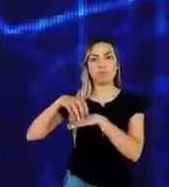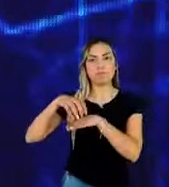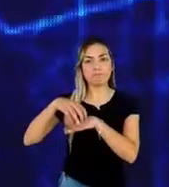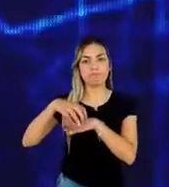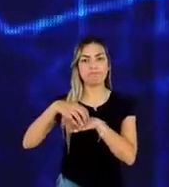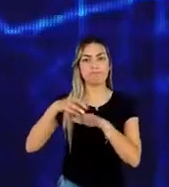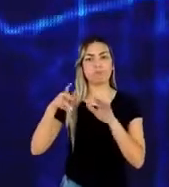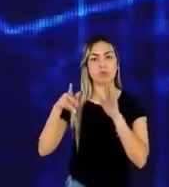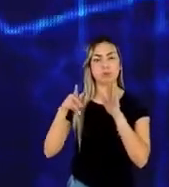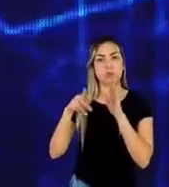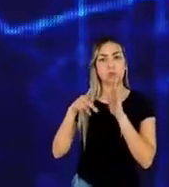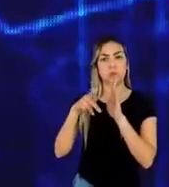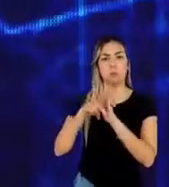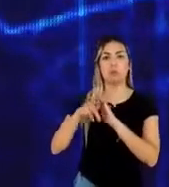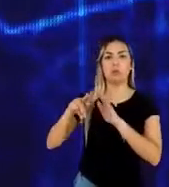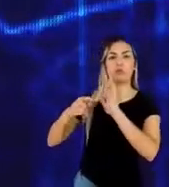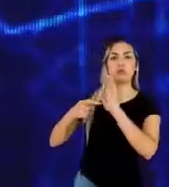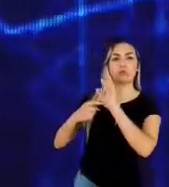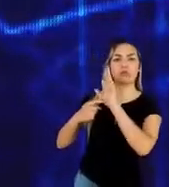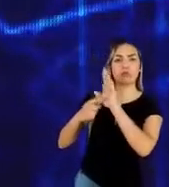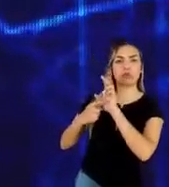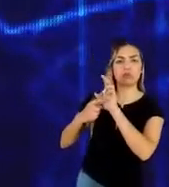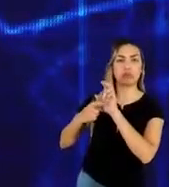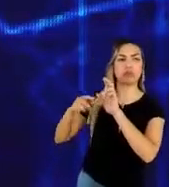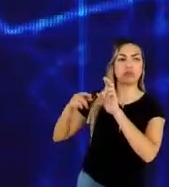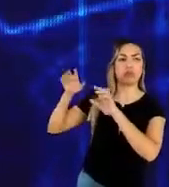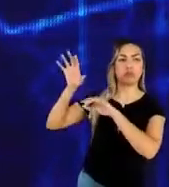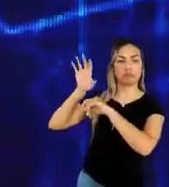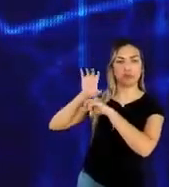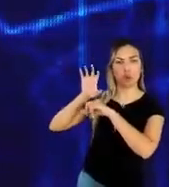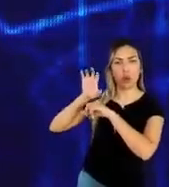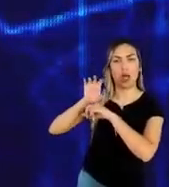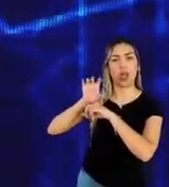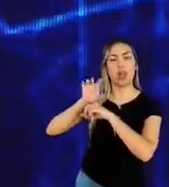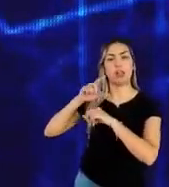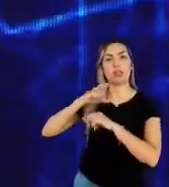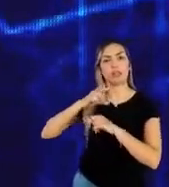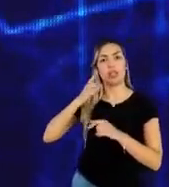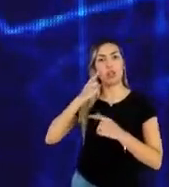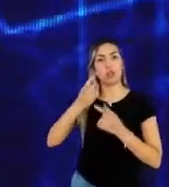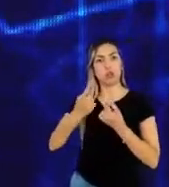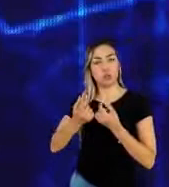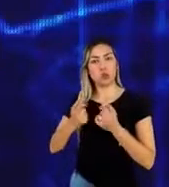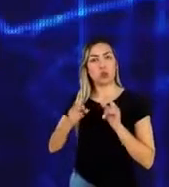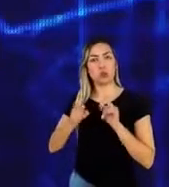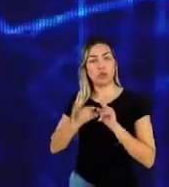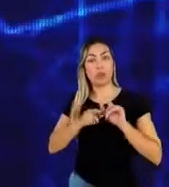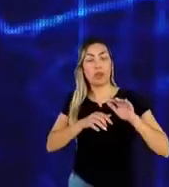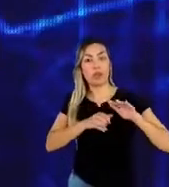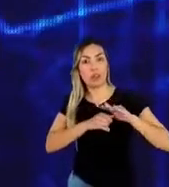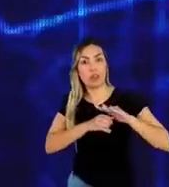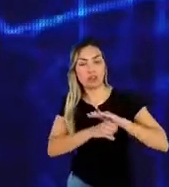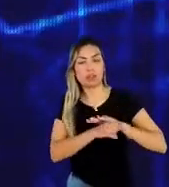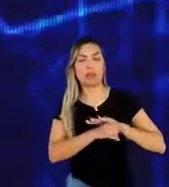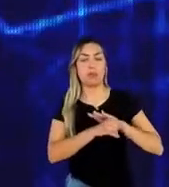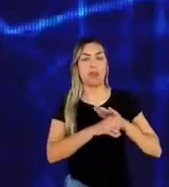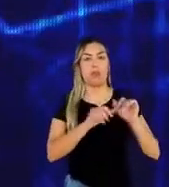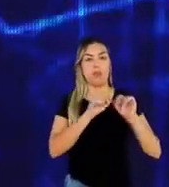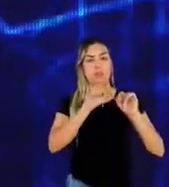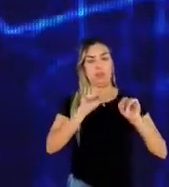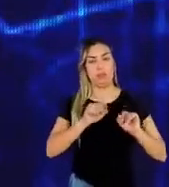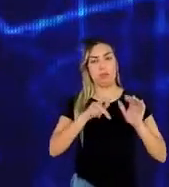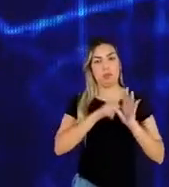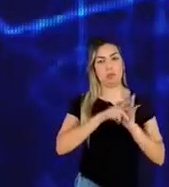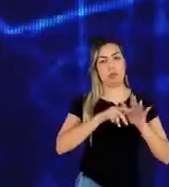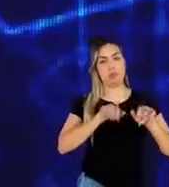se mostrado competitivas em custo, porém são intermitentes. O investimento no sistema de transmissão, assim como soluções